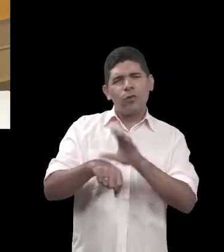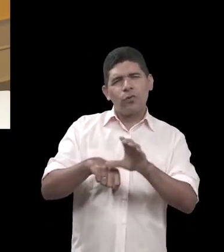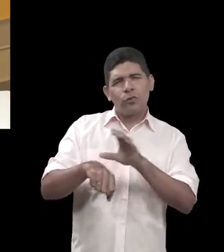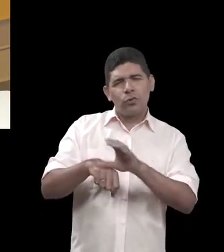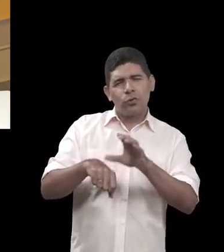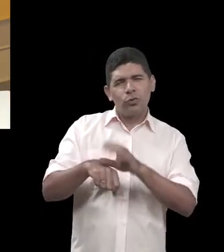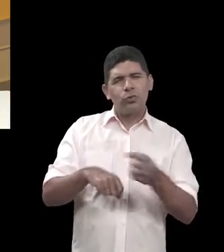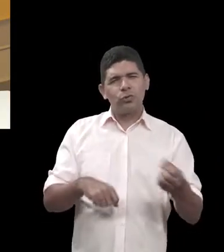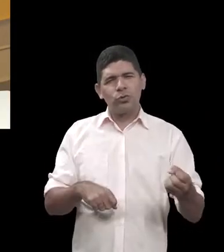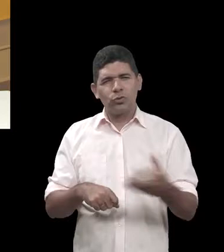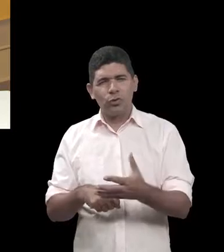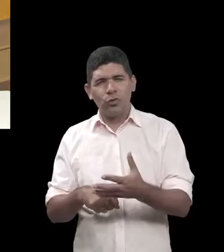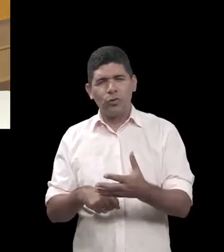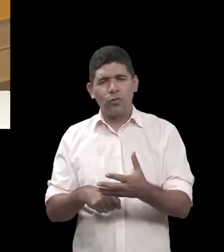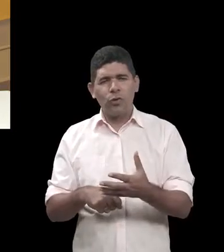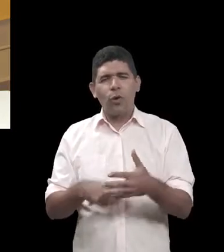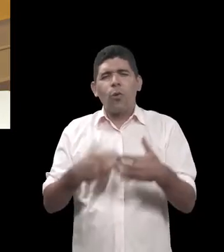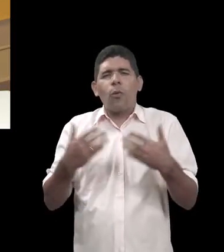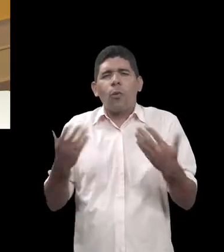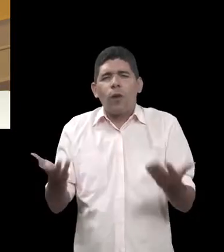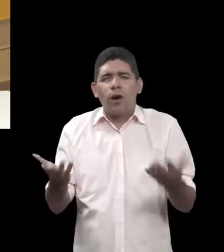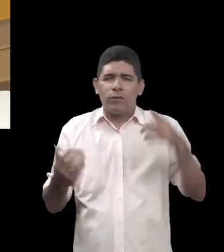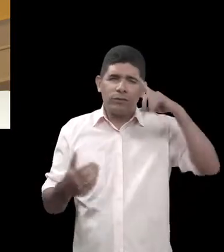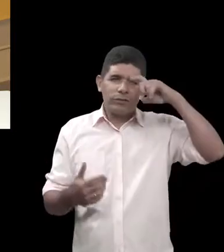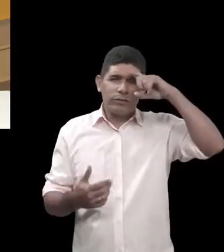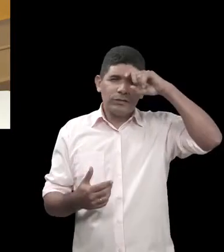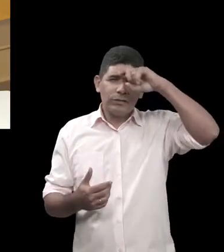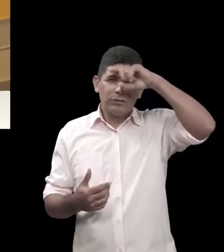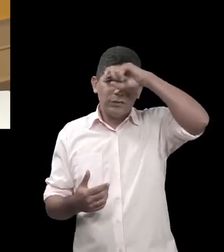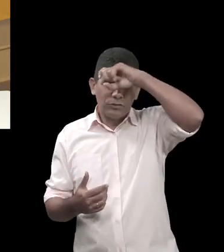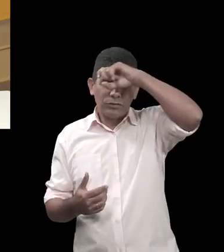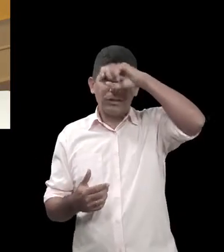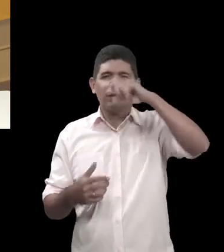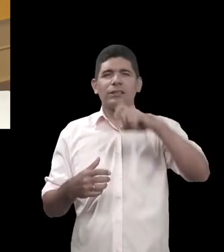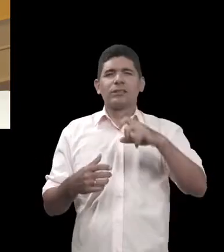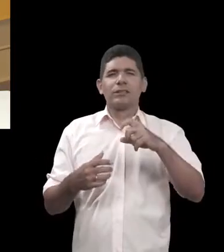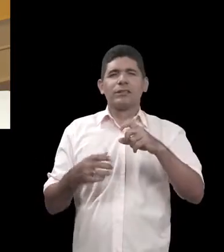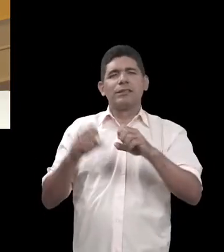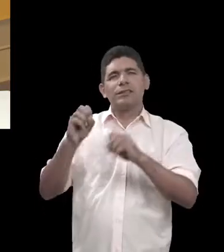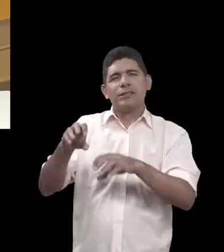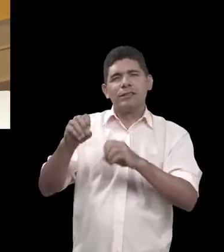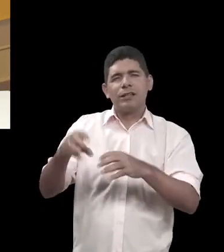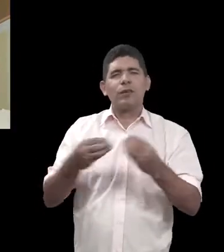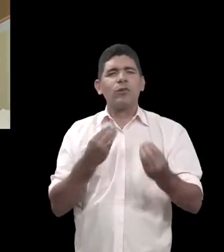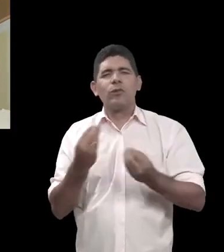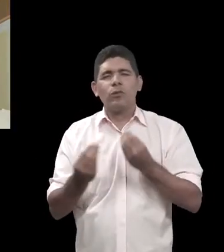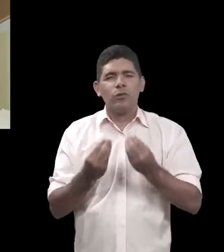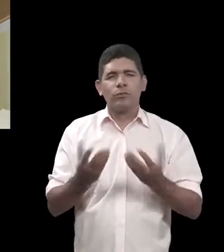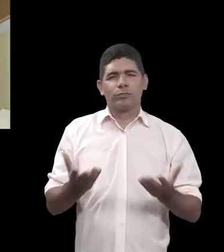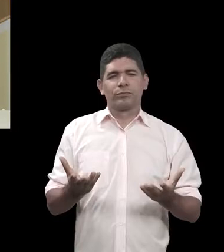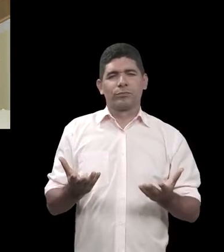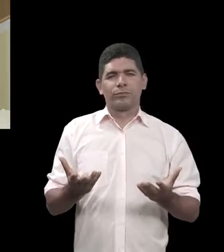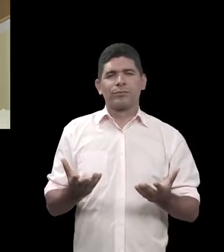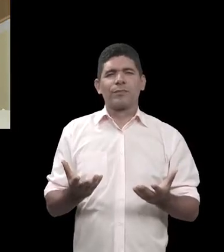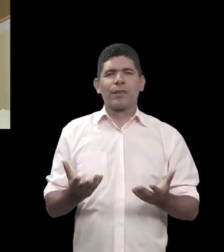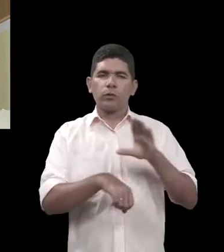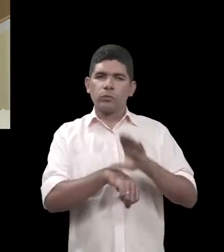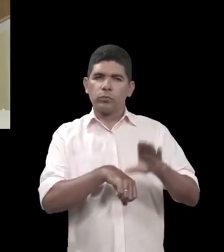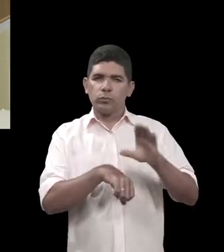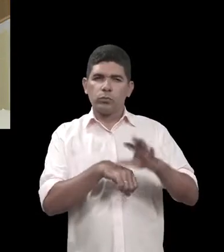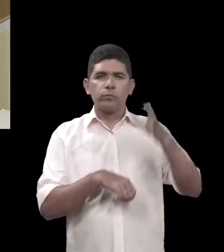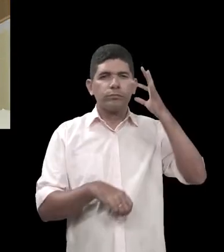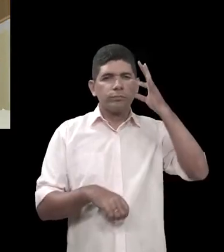principais dificuldades para ofertar esse tipo de modalidade de ensino, digamos assim, Lara? O curso é presencial,